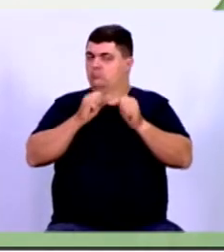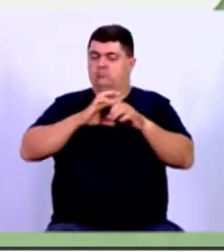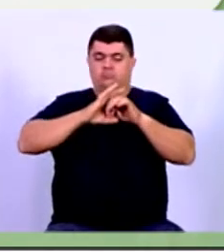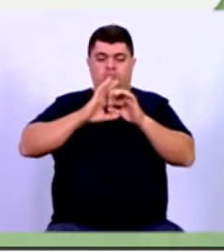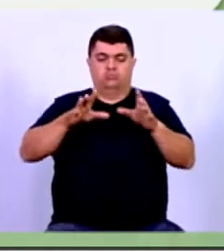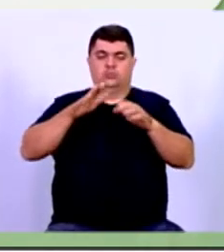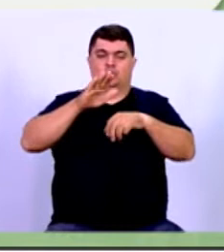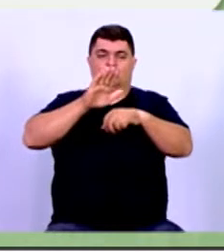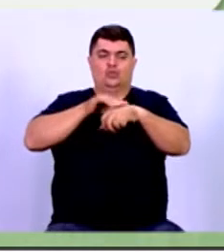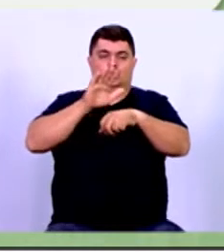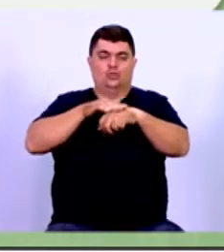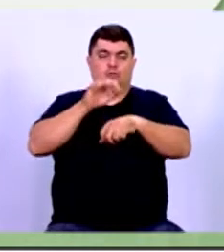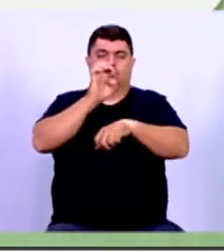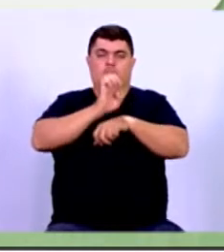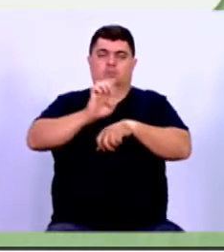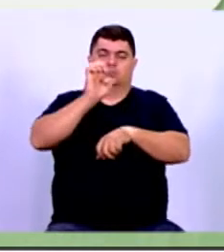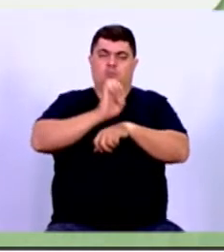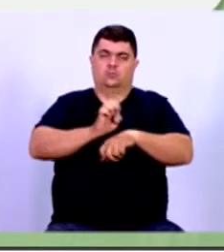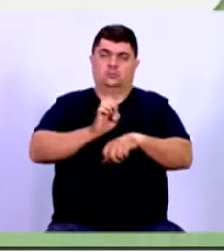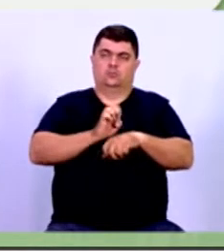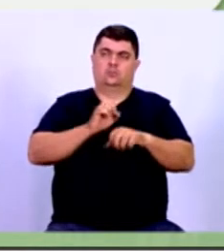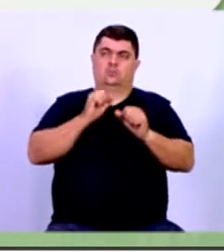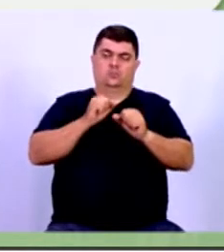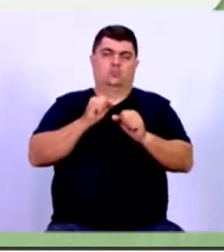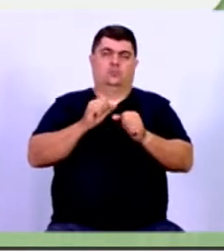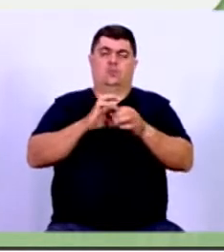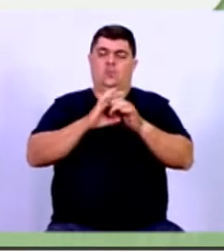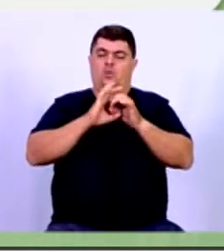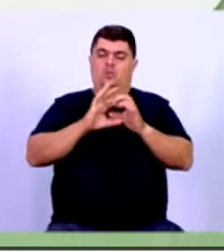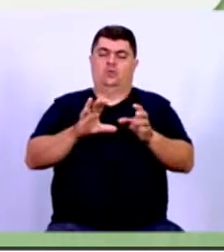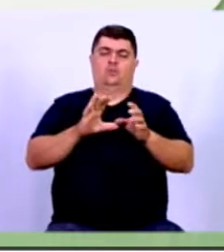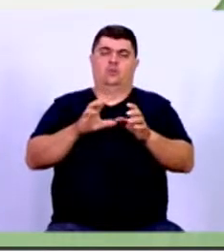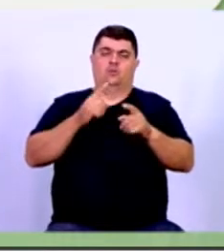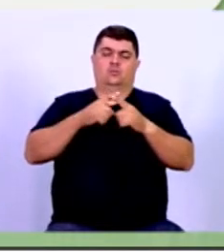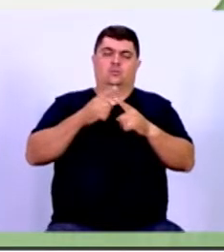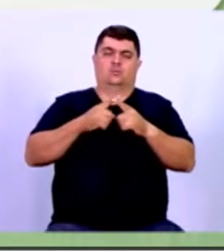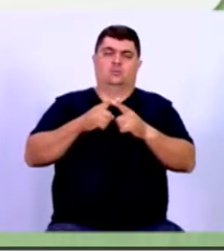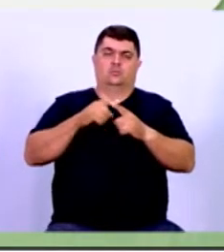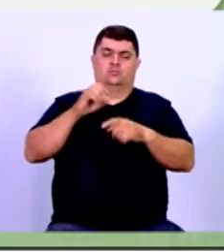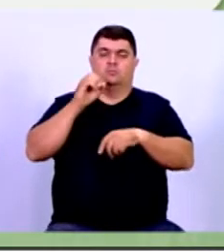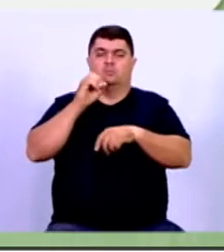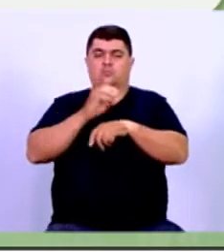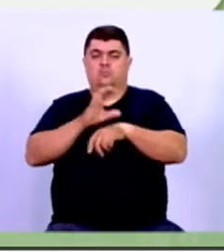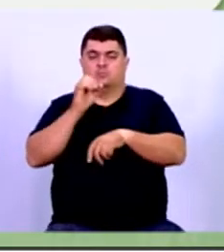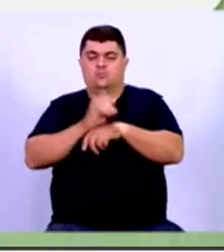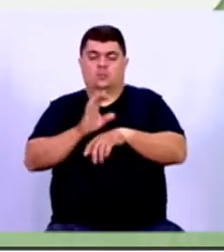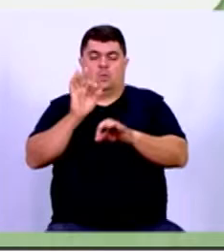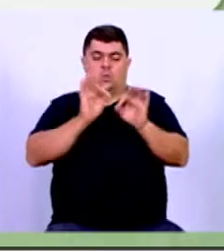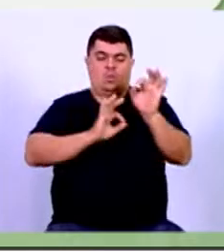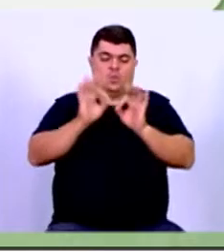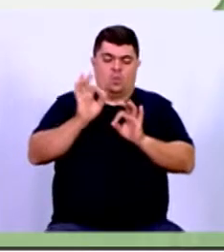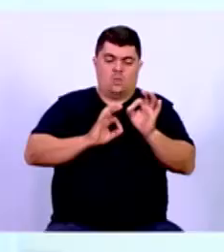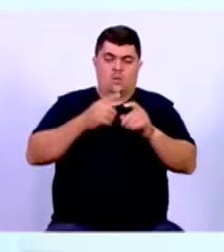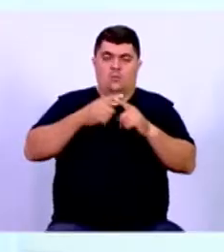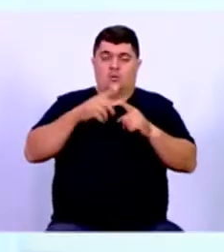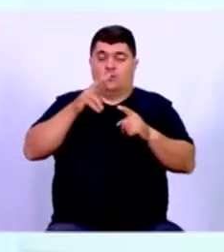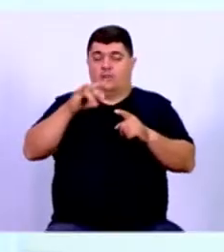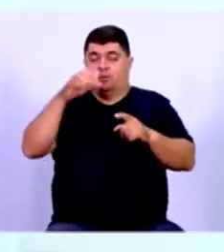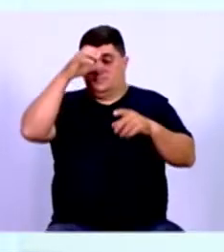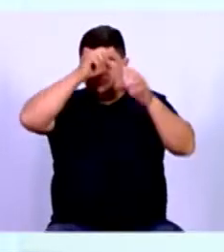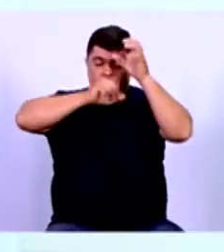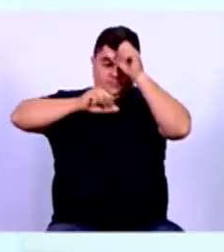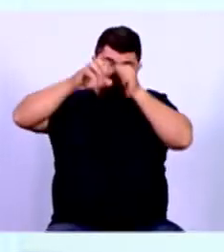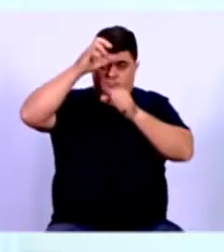a proposta de estágio é com o intuito de ofertar, de permitir a plena realização da prática